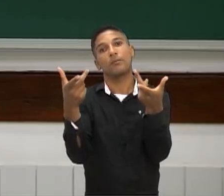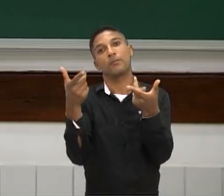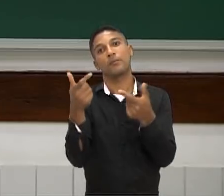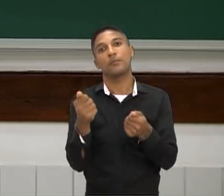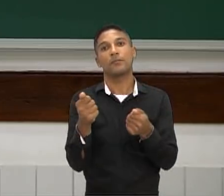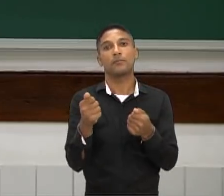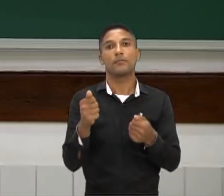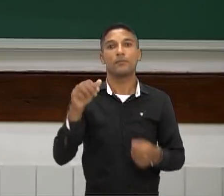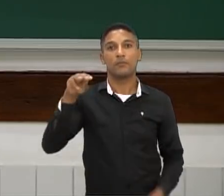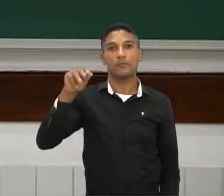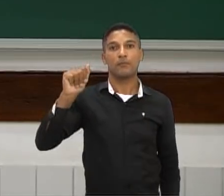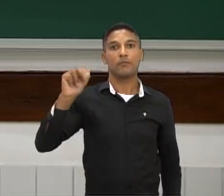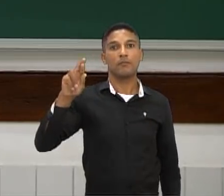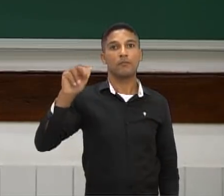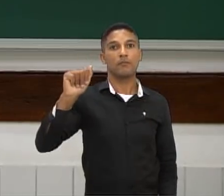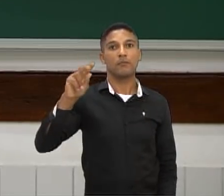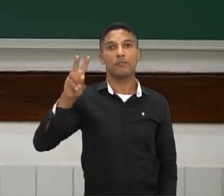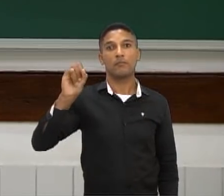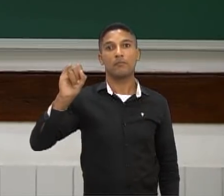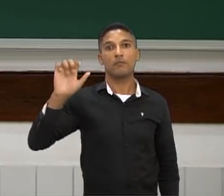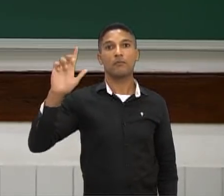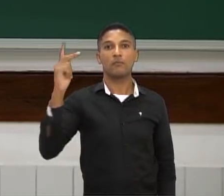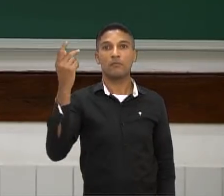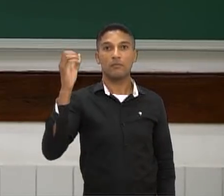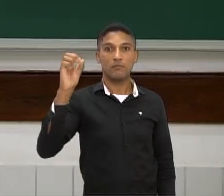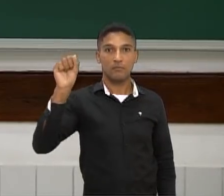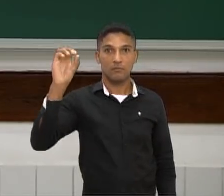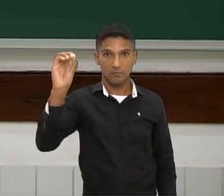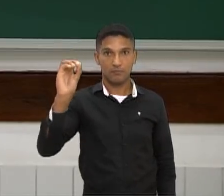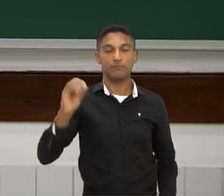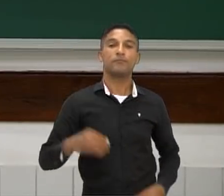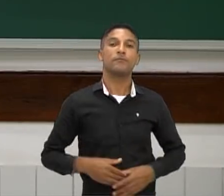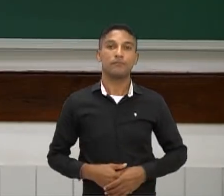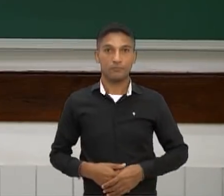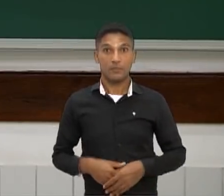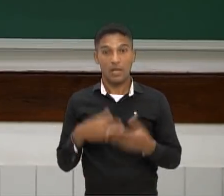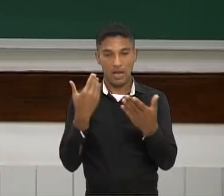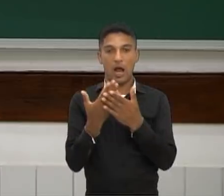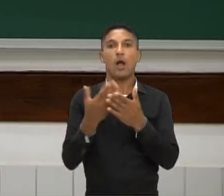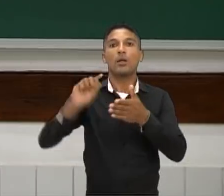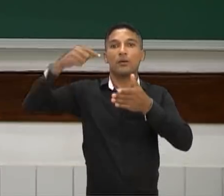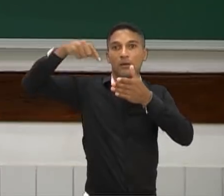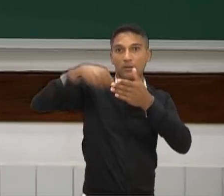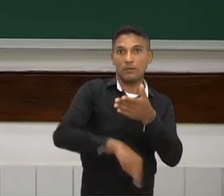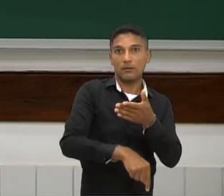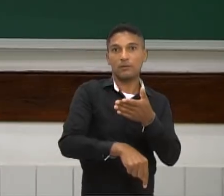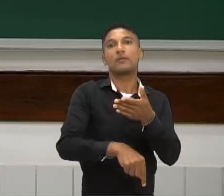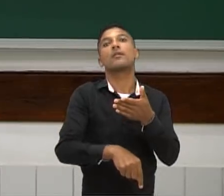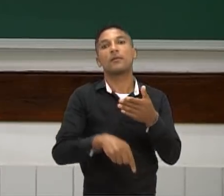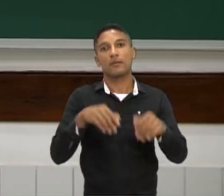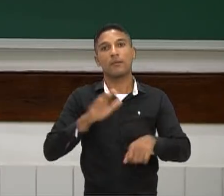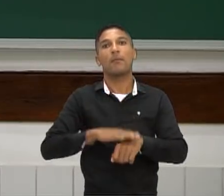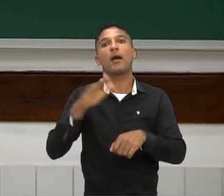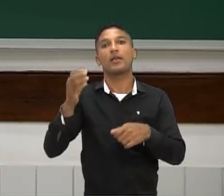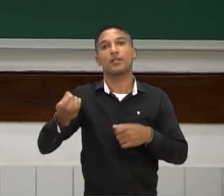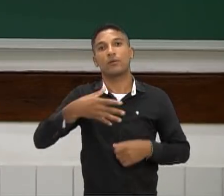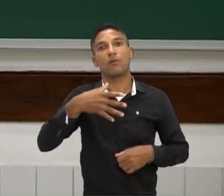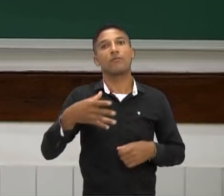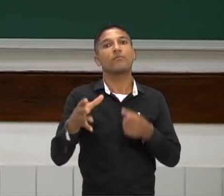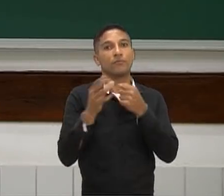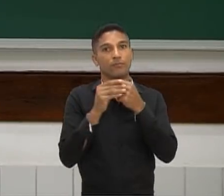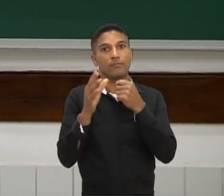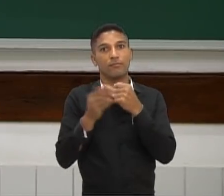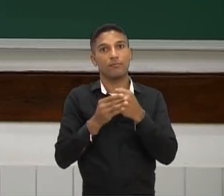Né, nós já havíamos abordado esse assunto nas aulas anteriores, mas nessa aula a gente vai aprofundar e vai trazer novos elementos, novos aprendizados para